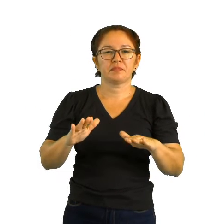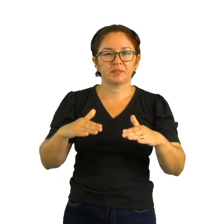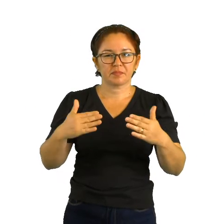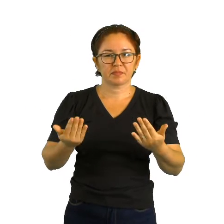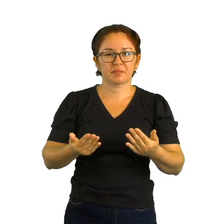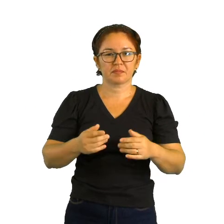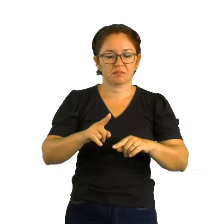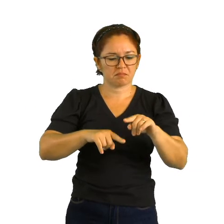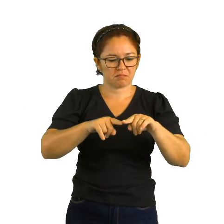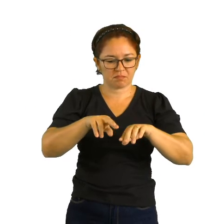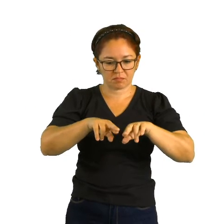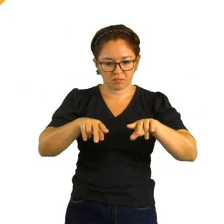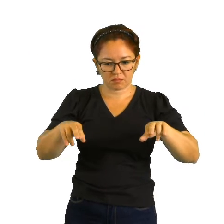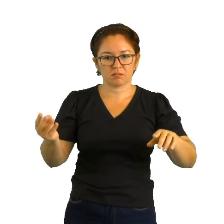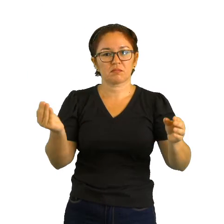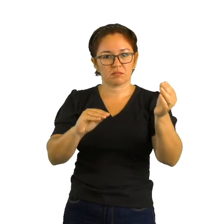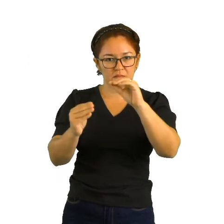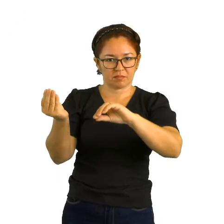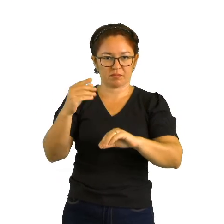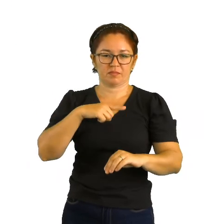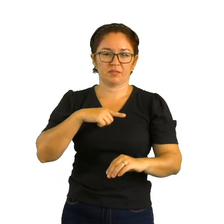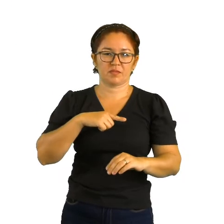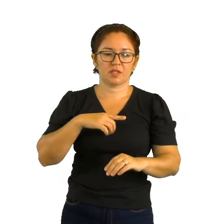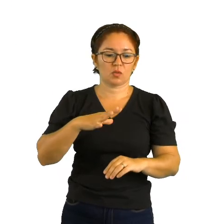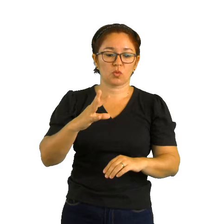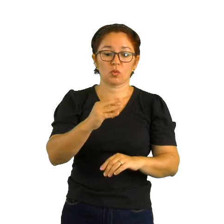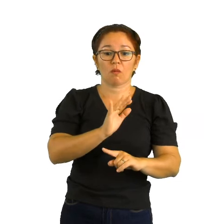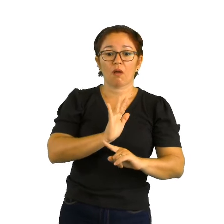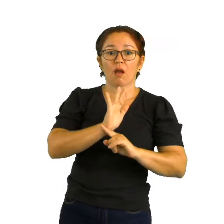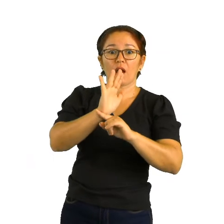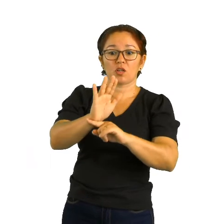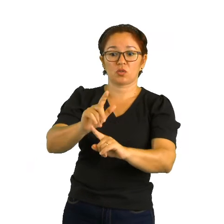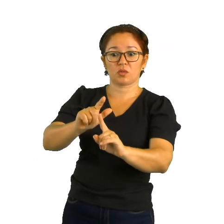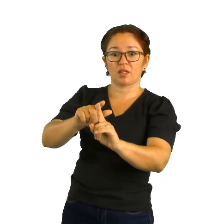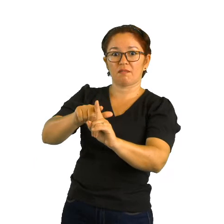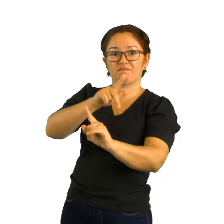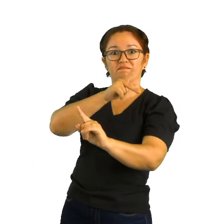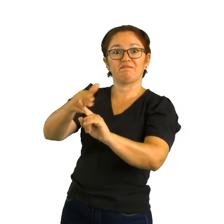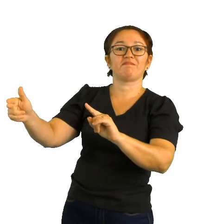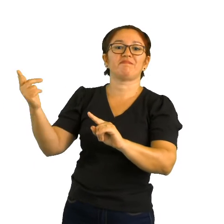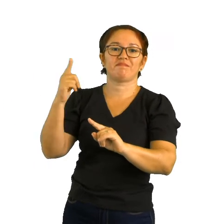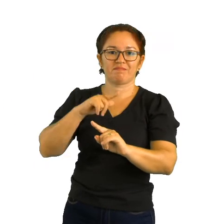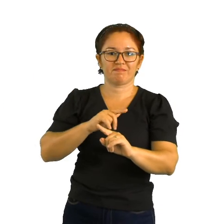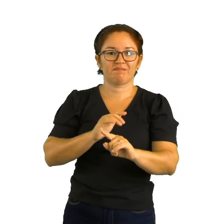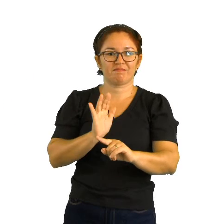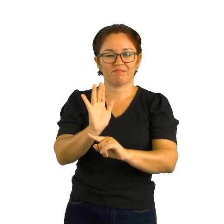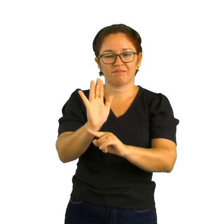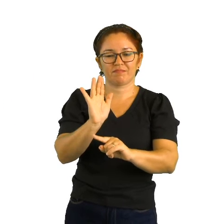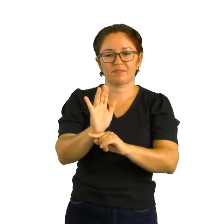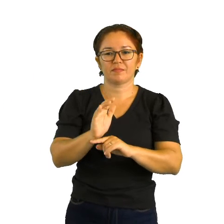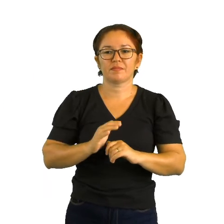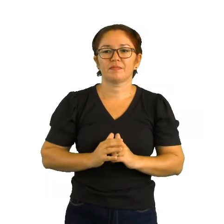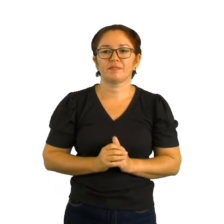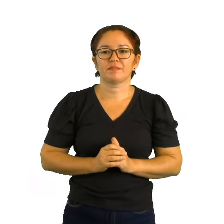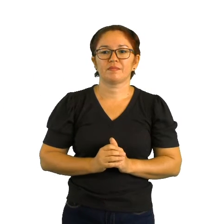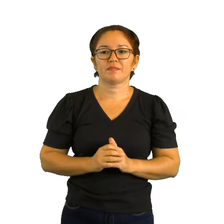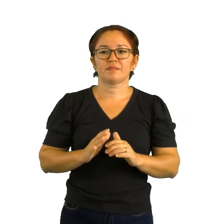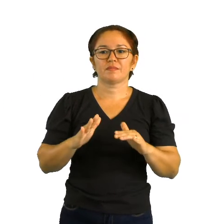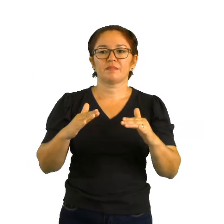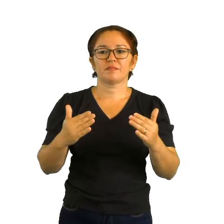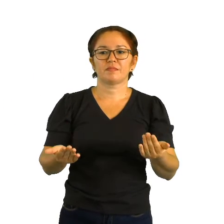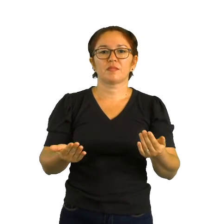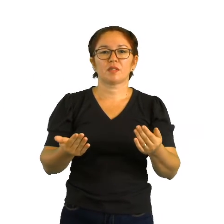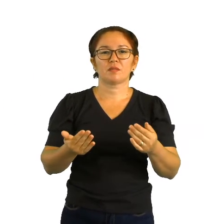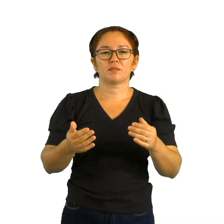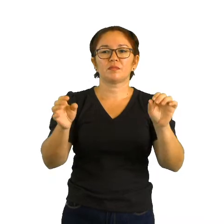seu objetivo. Estrutura dos contos de fada. Então nós vamos ter lá a situação